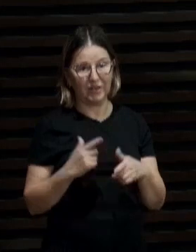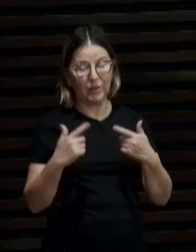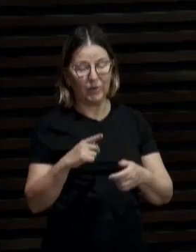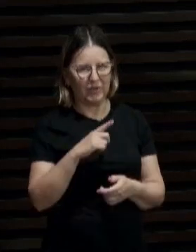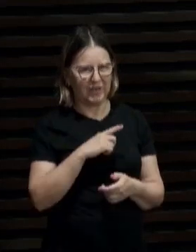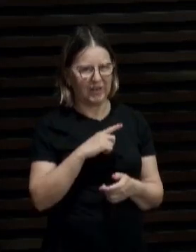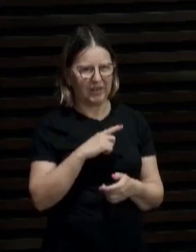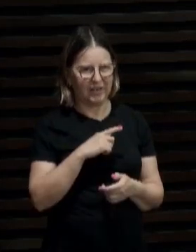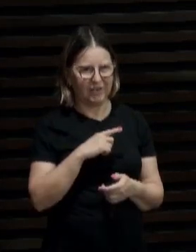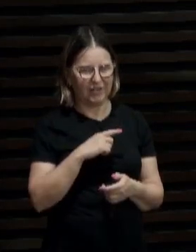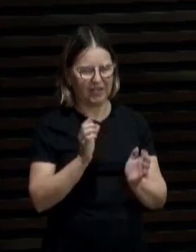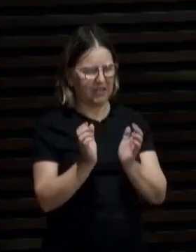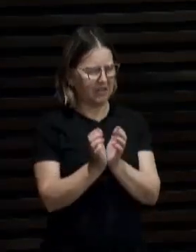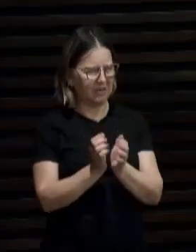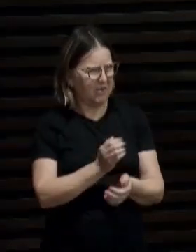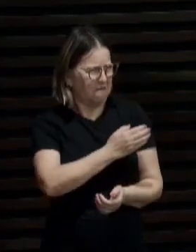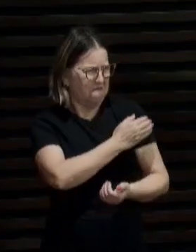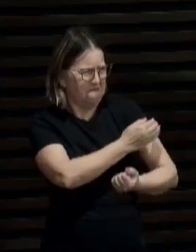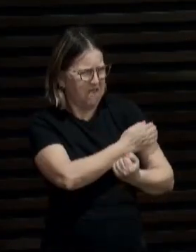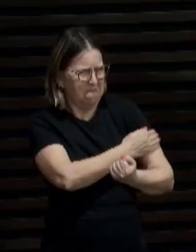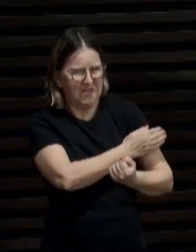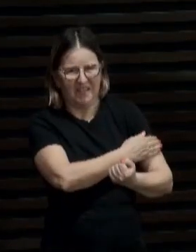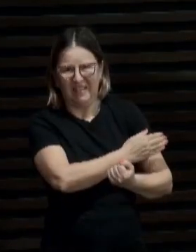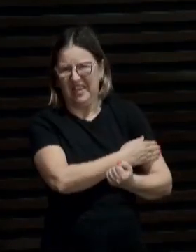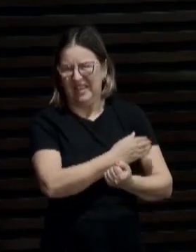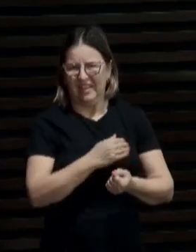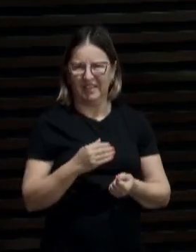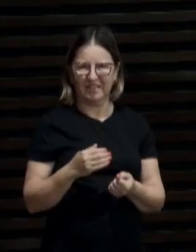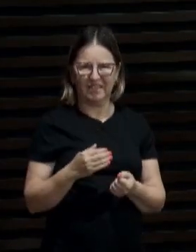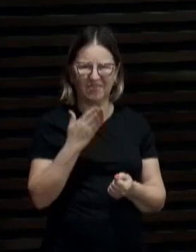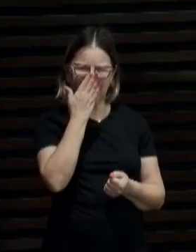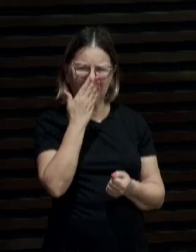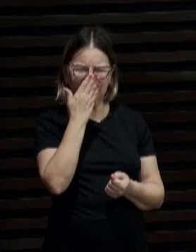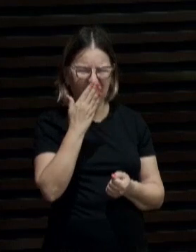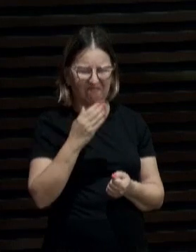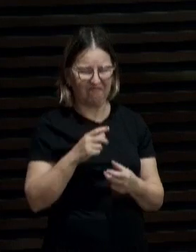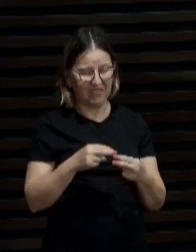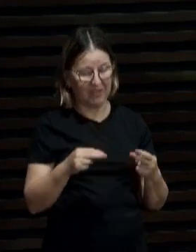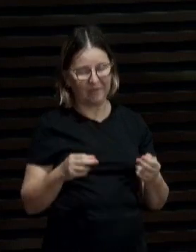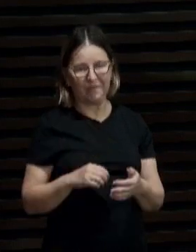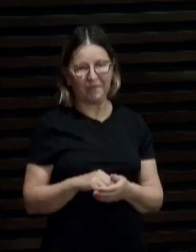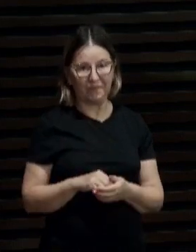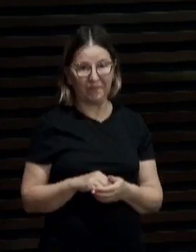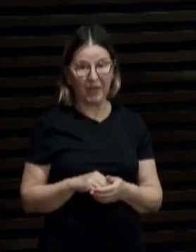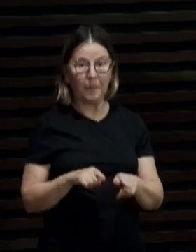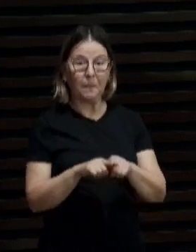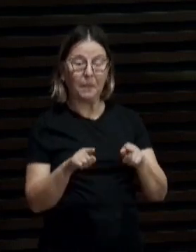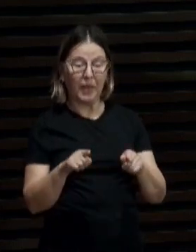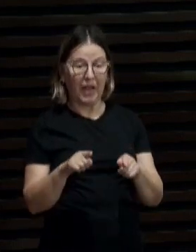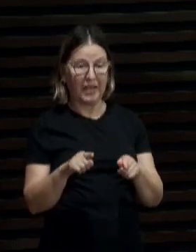coisas. Talvez, não podemos afirmar, talvez Maria tenha ido a Éfeso justamente para ser um modelo de irmã. Não para